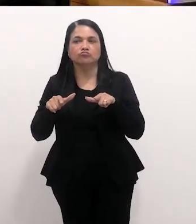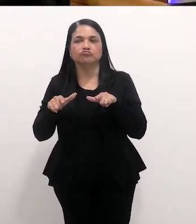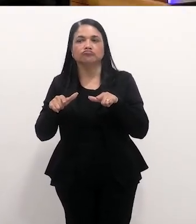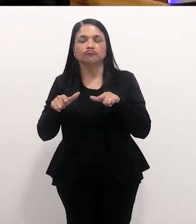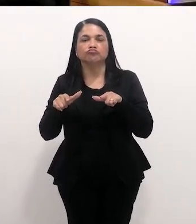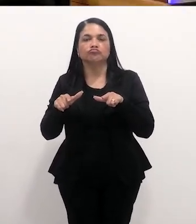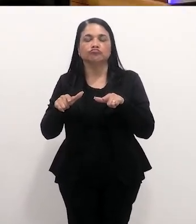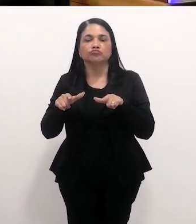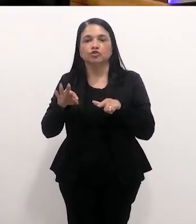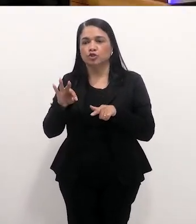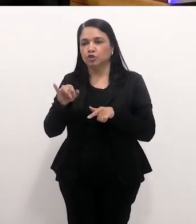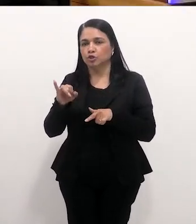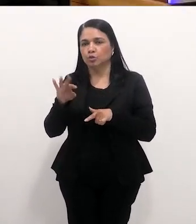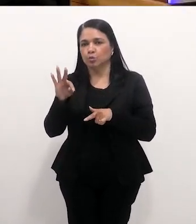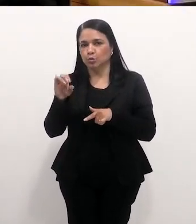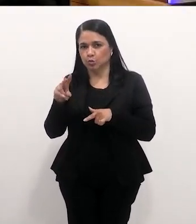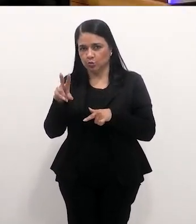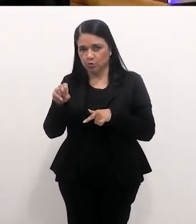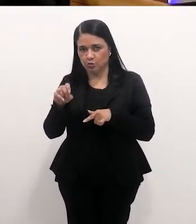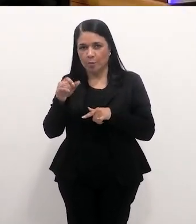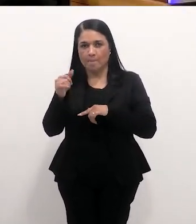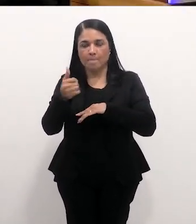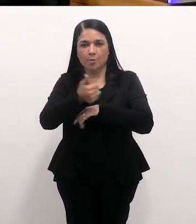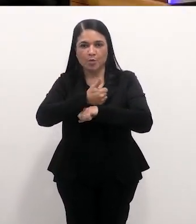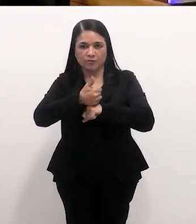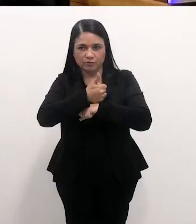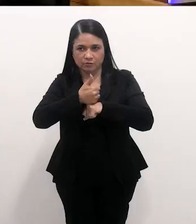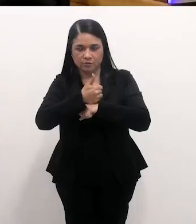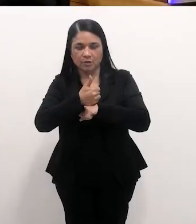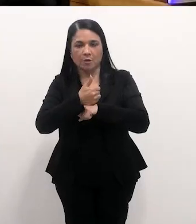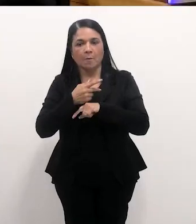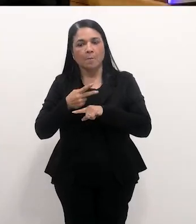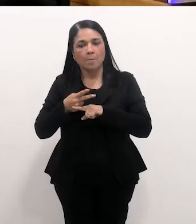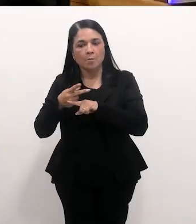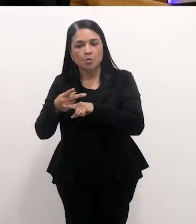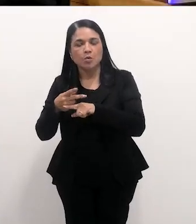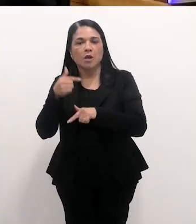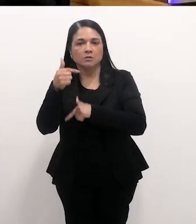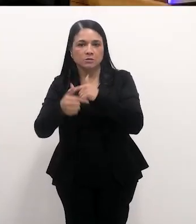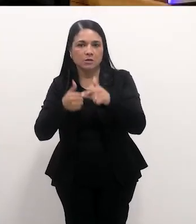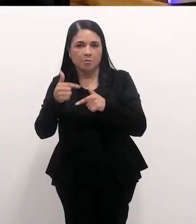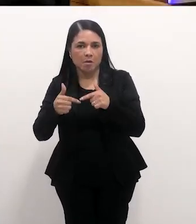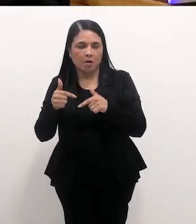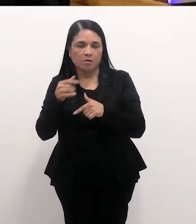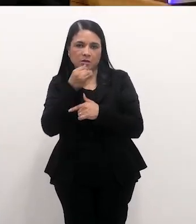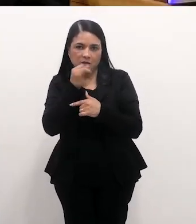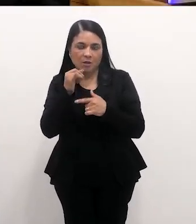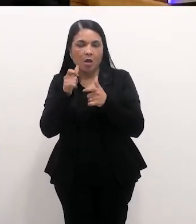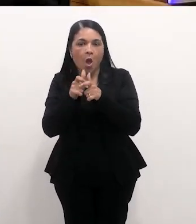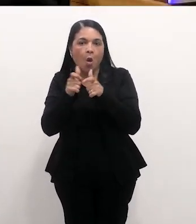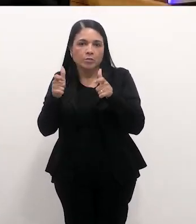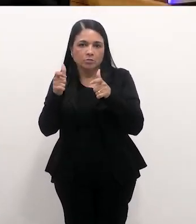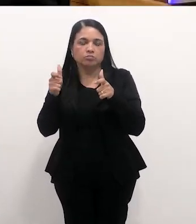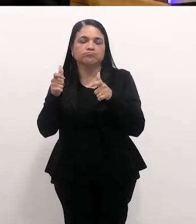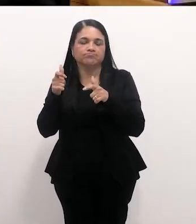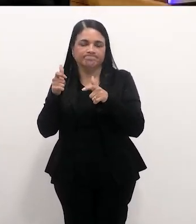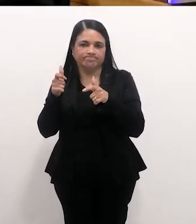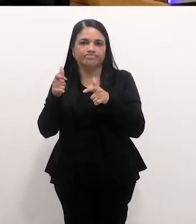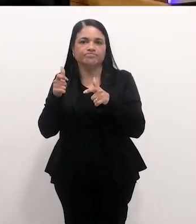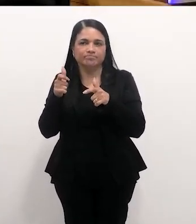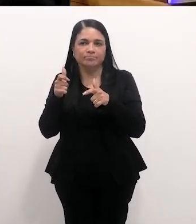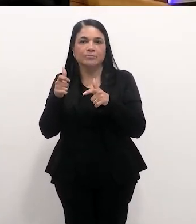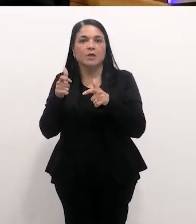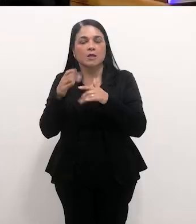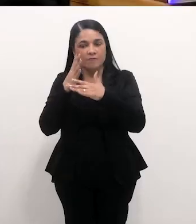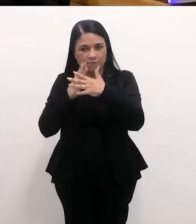declaração de reconhecimento de títulos profissionais para procurar um trabalho na Itália. Isso